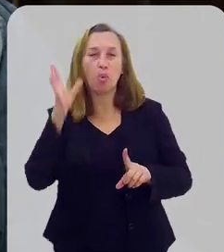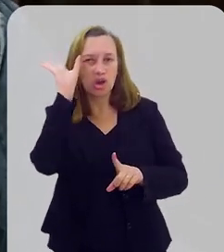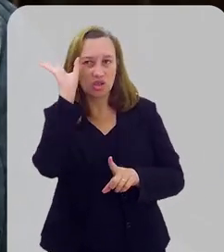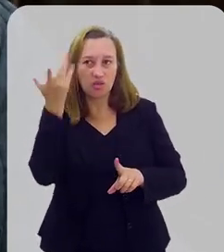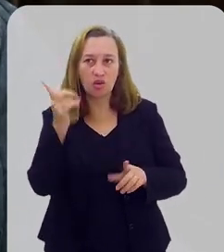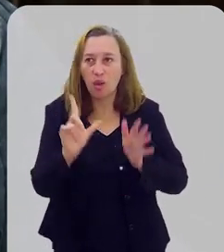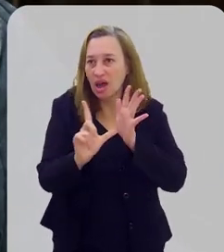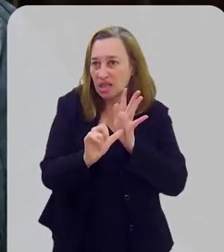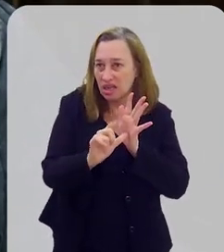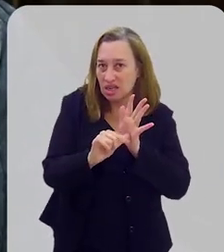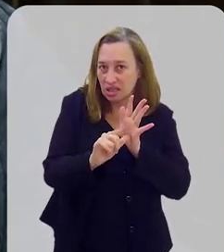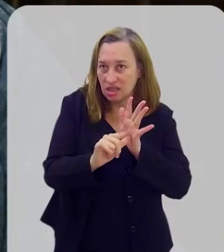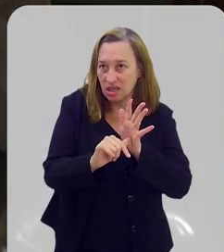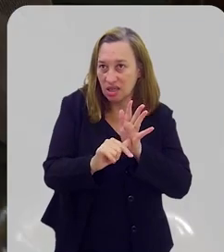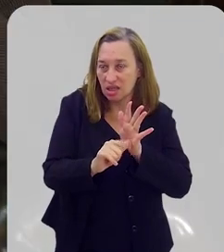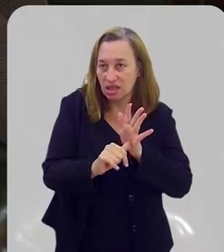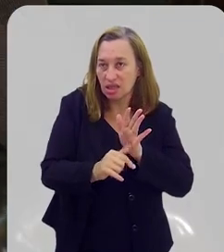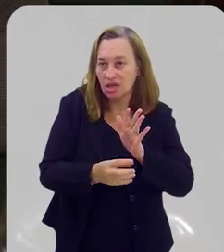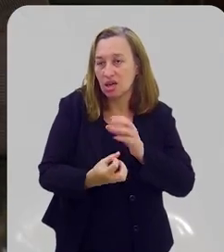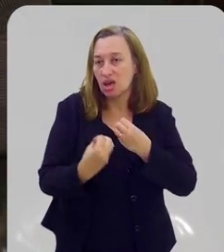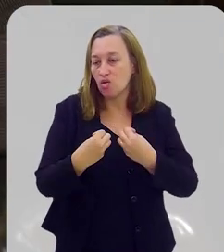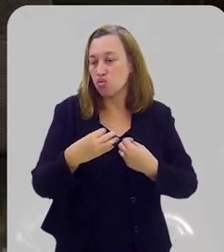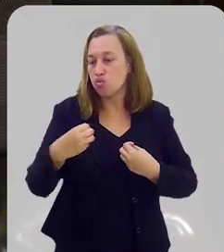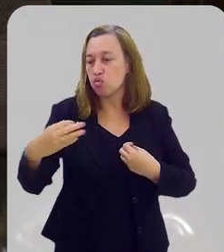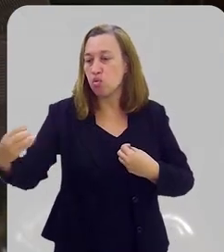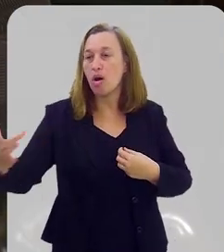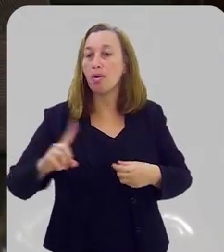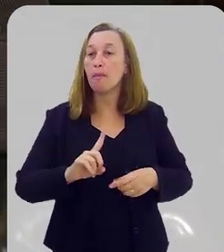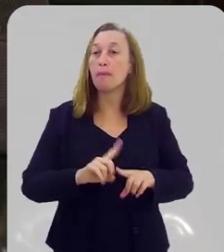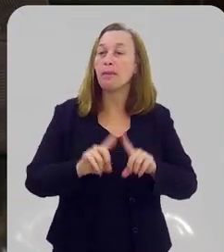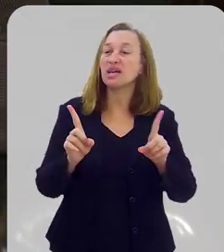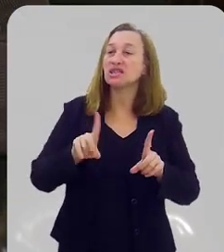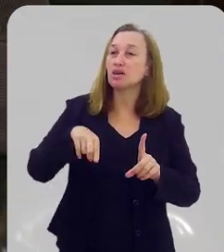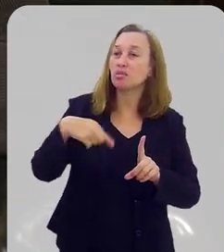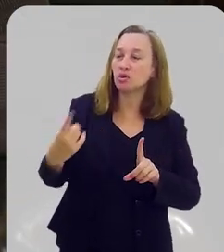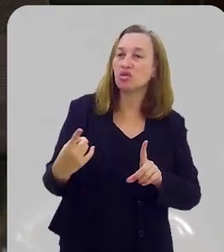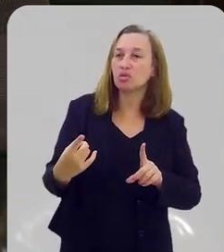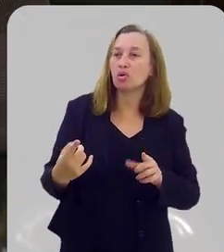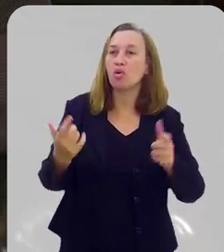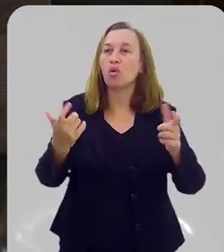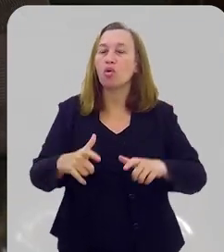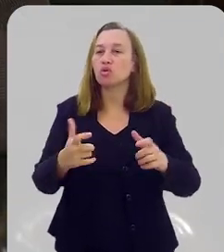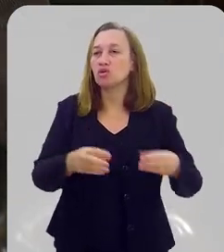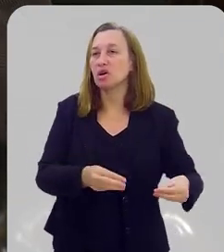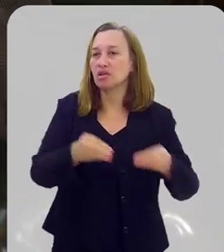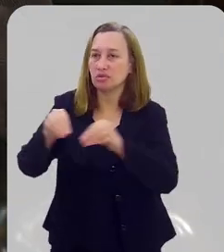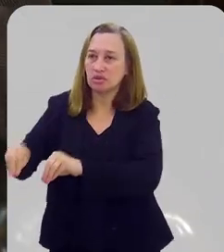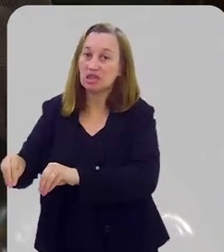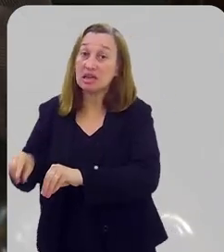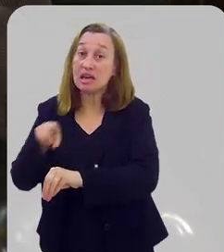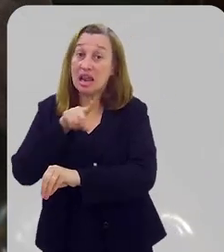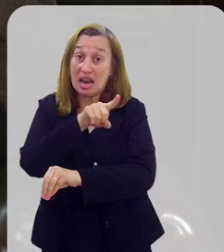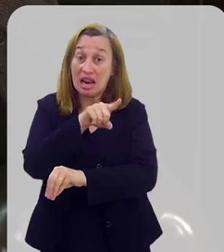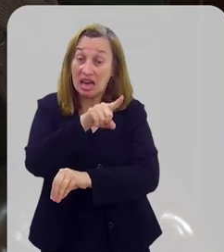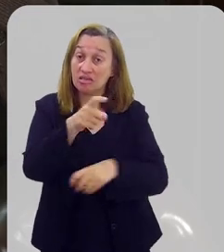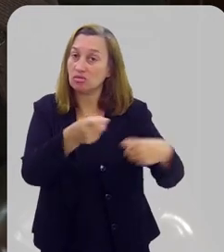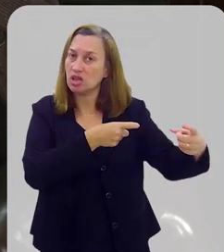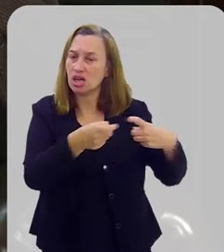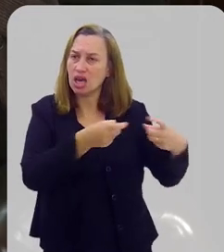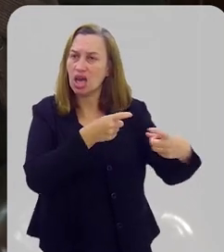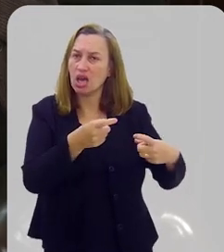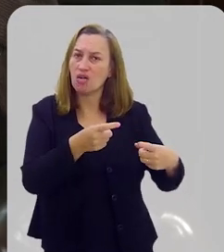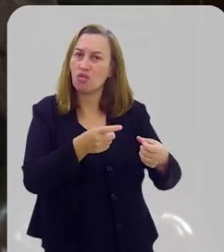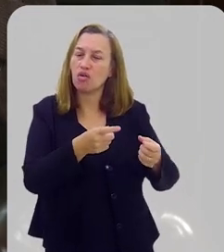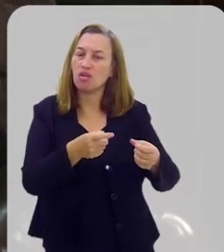do voo mas e Eh aí dali de de tela vivo nós famos para elage se lá que não tinha guerra já foi um